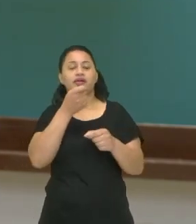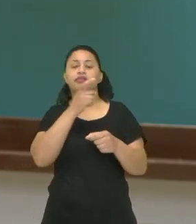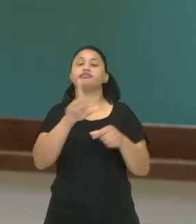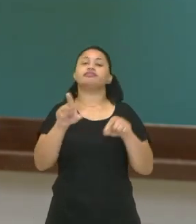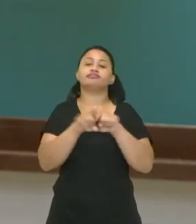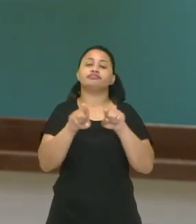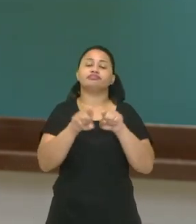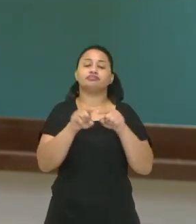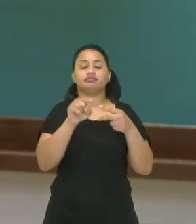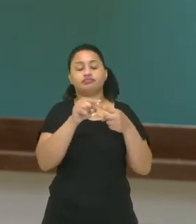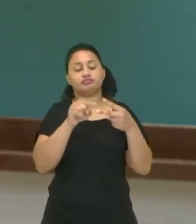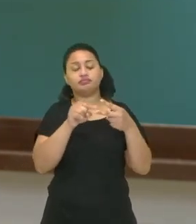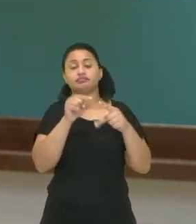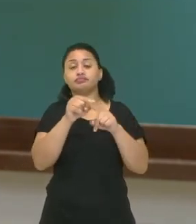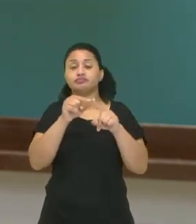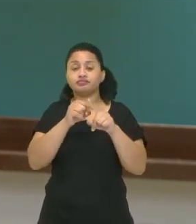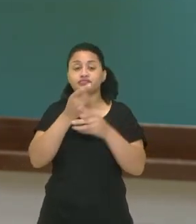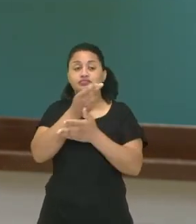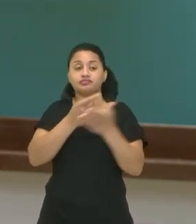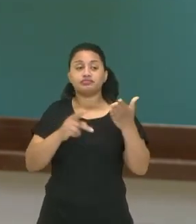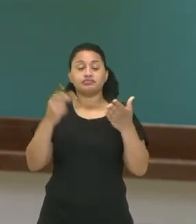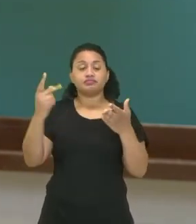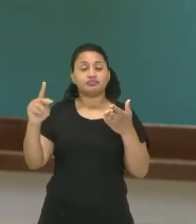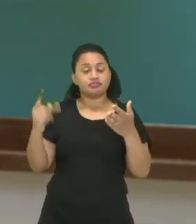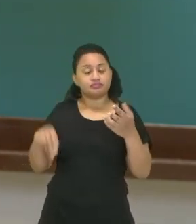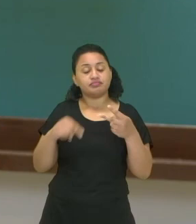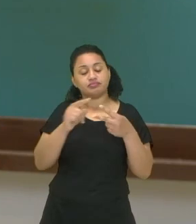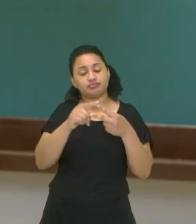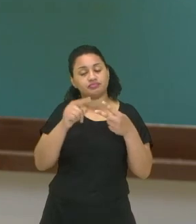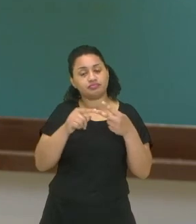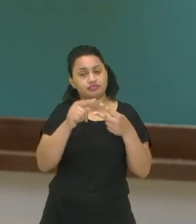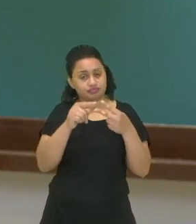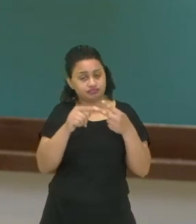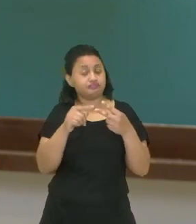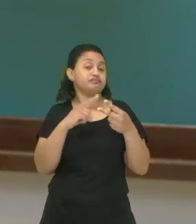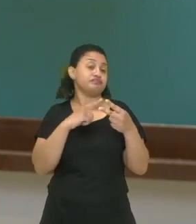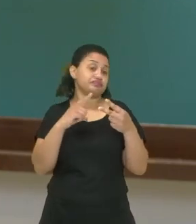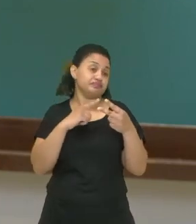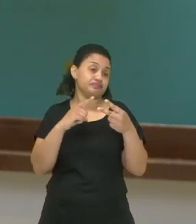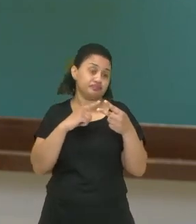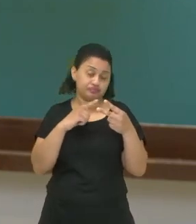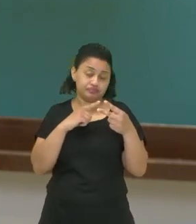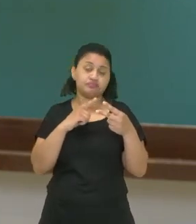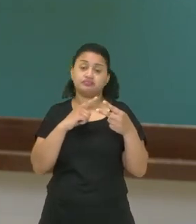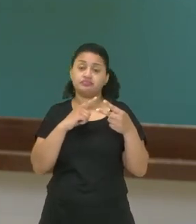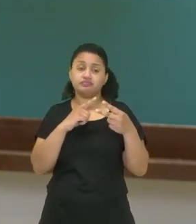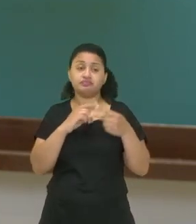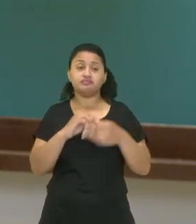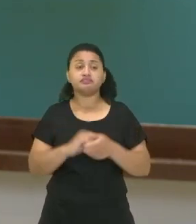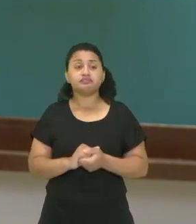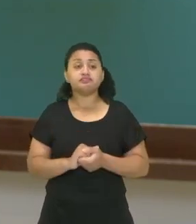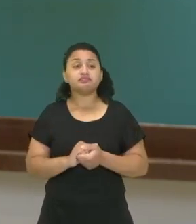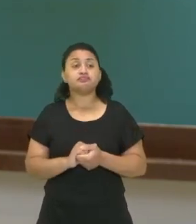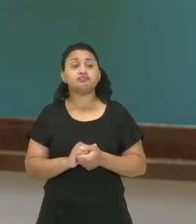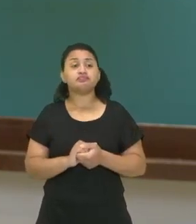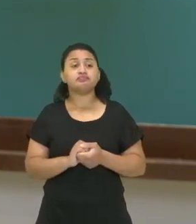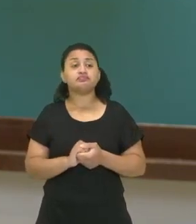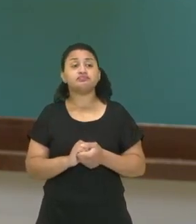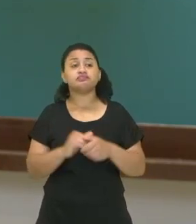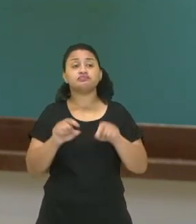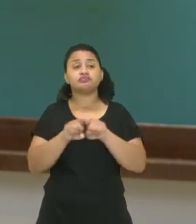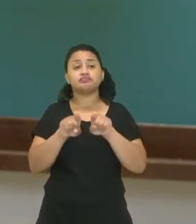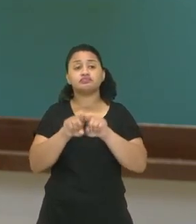ó, na parte da poesia abolicionista, Navio Negreiro, Vozes da África. Você